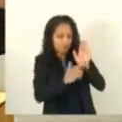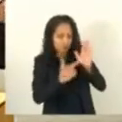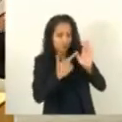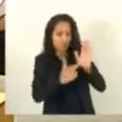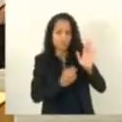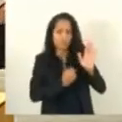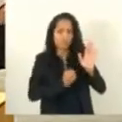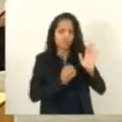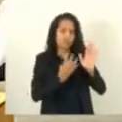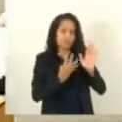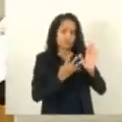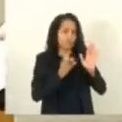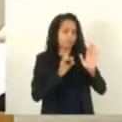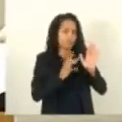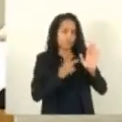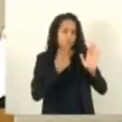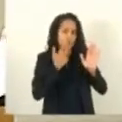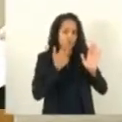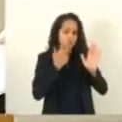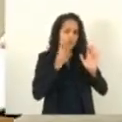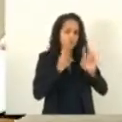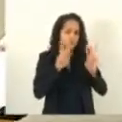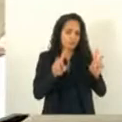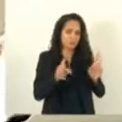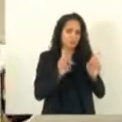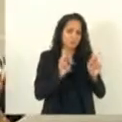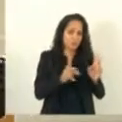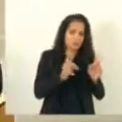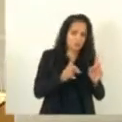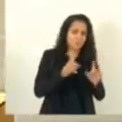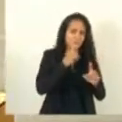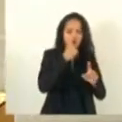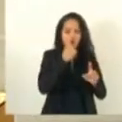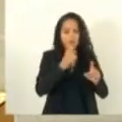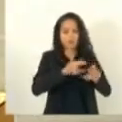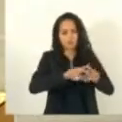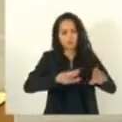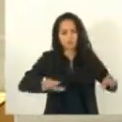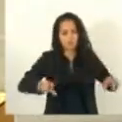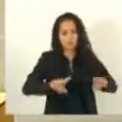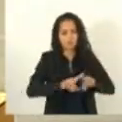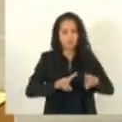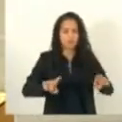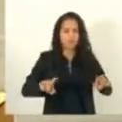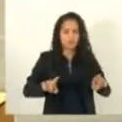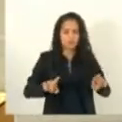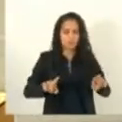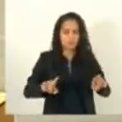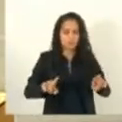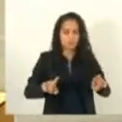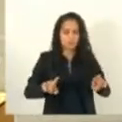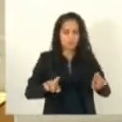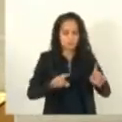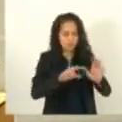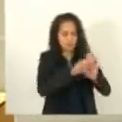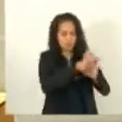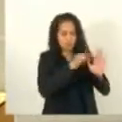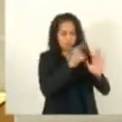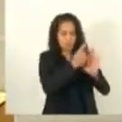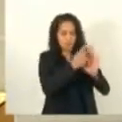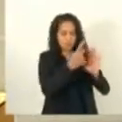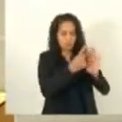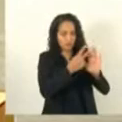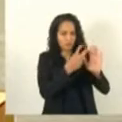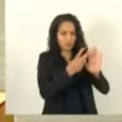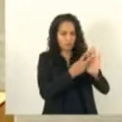item 4, que fala da venda do lixo e não sei mais o quê. Agora, fora isso, o